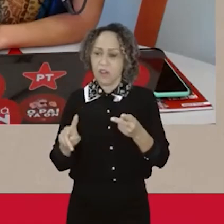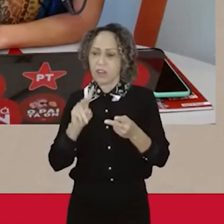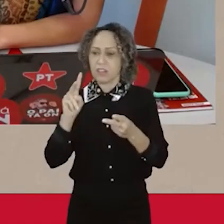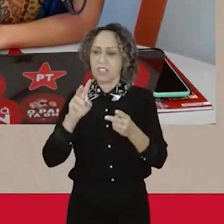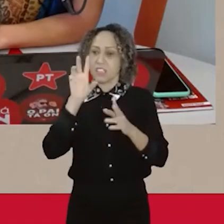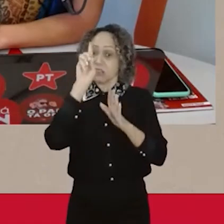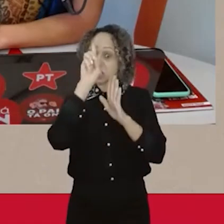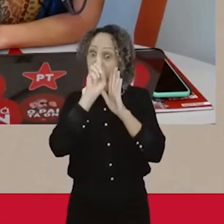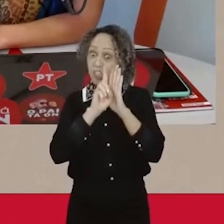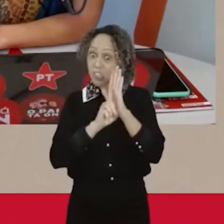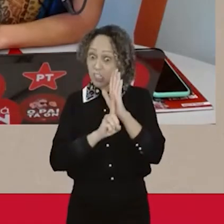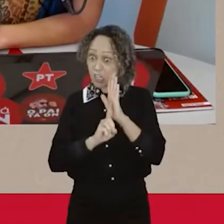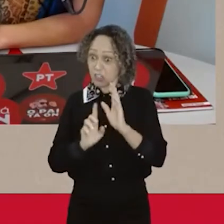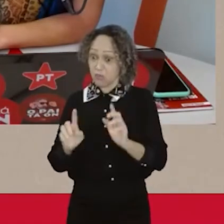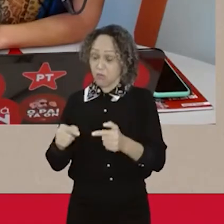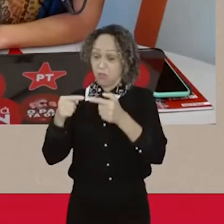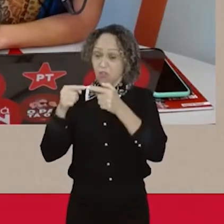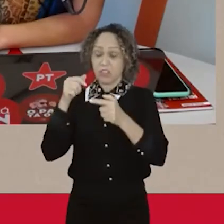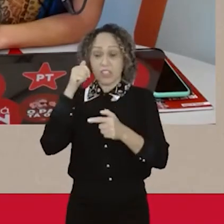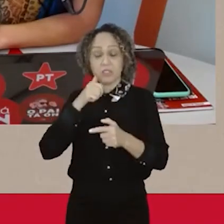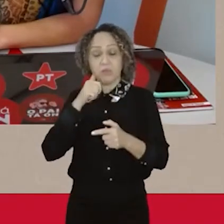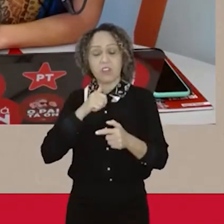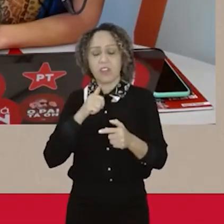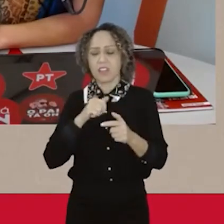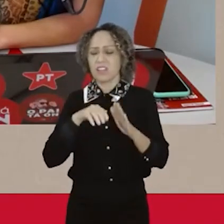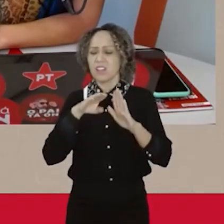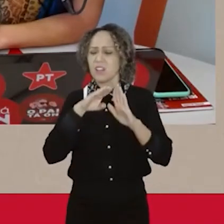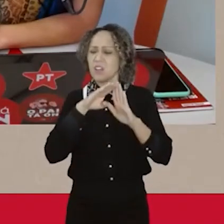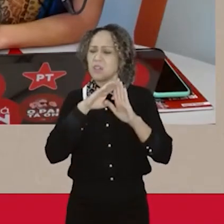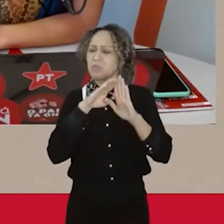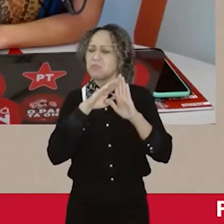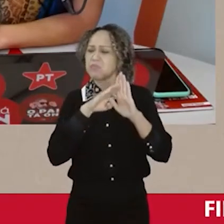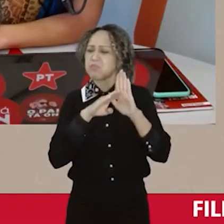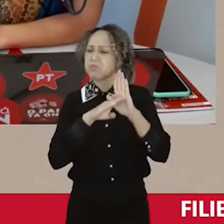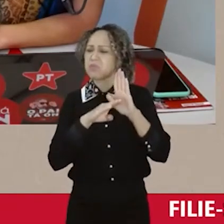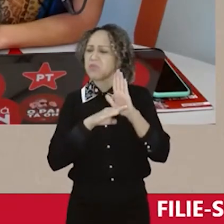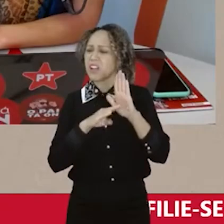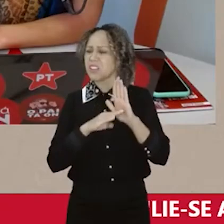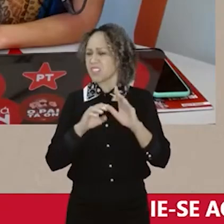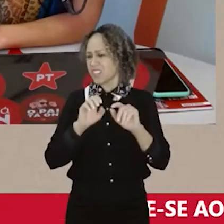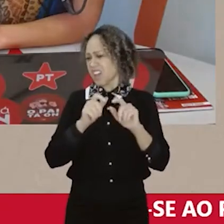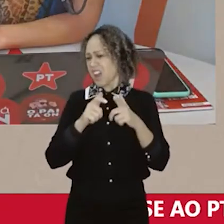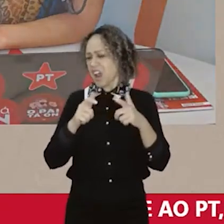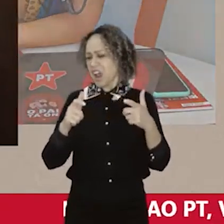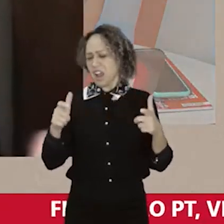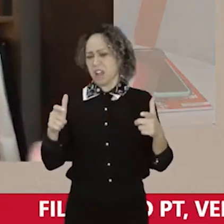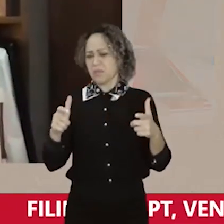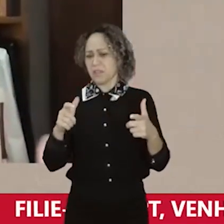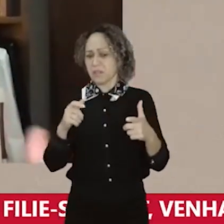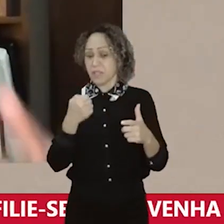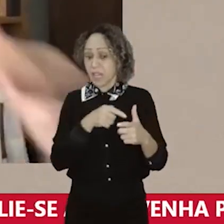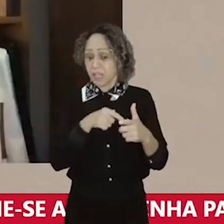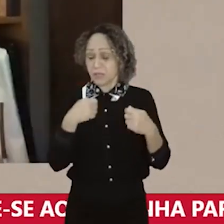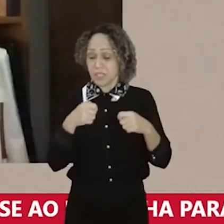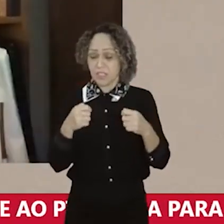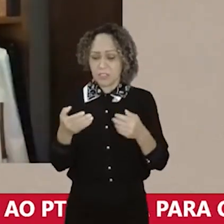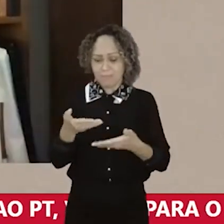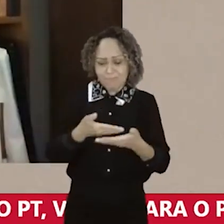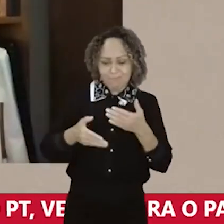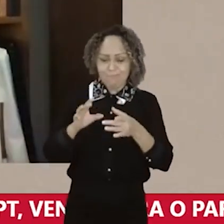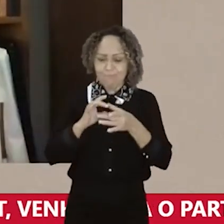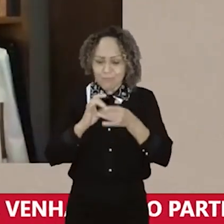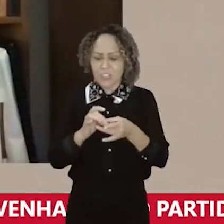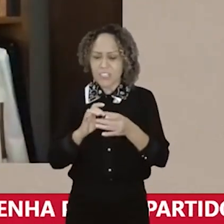uma agenda muito ampla e ela tem que ser construída de forma organizada. Por quê? Porque o conjunto das desigualdades ela